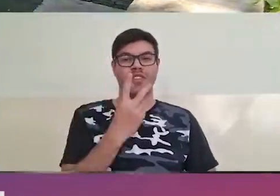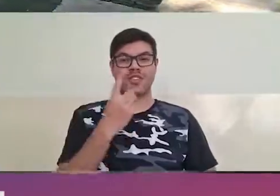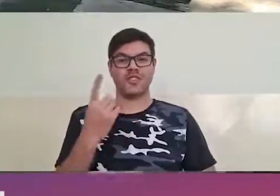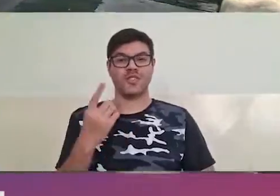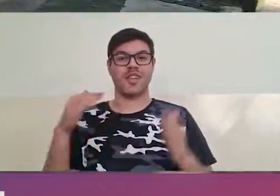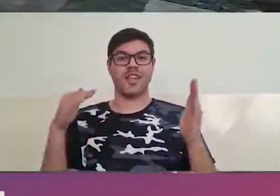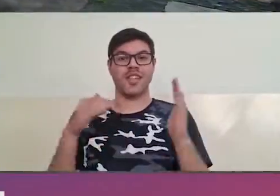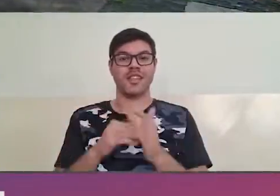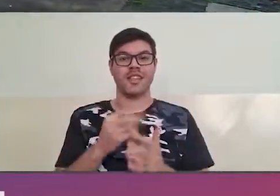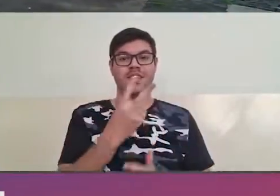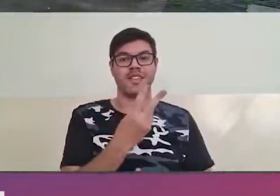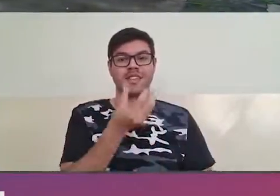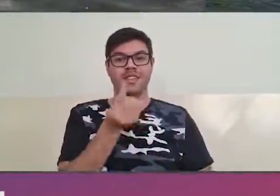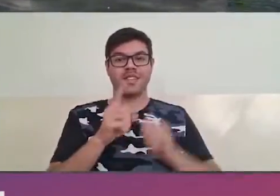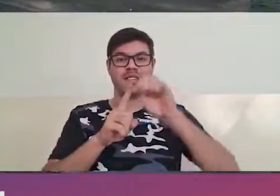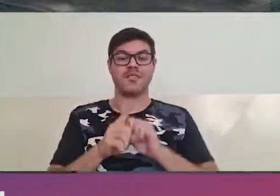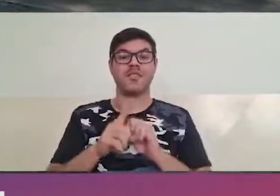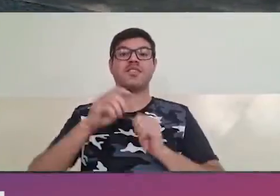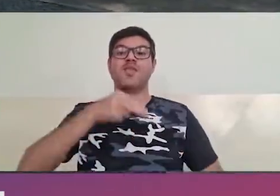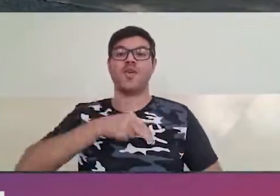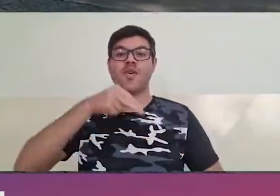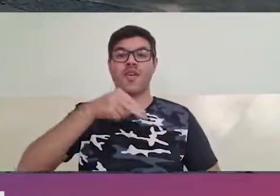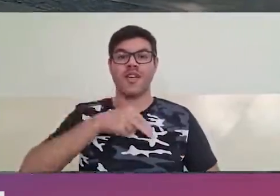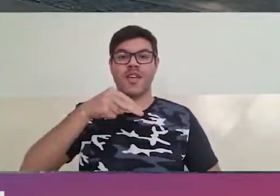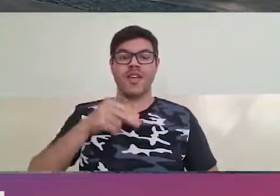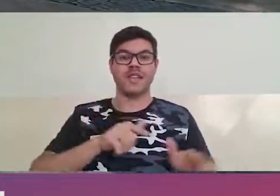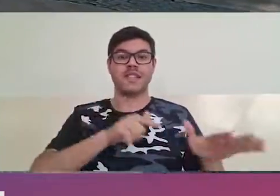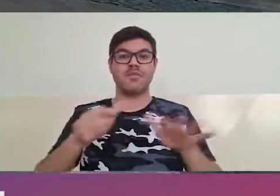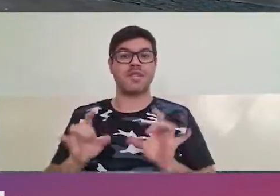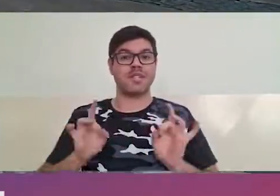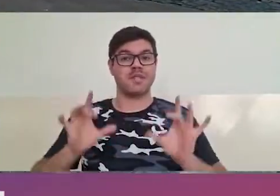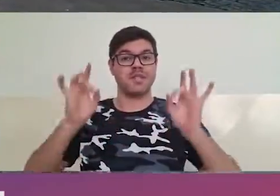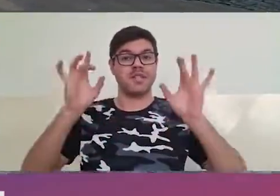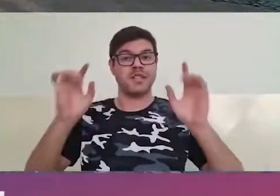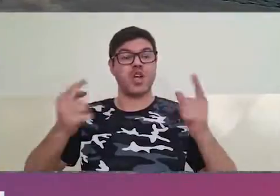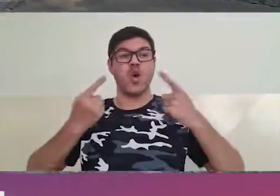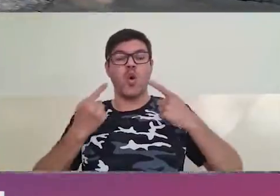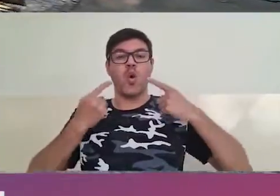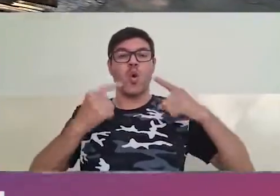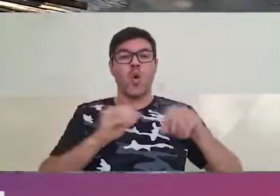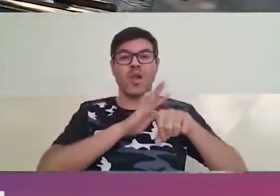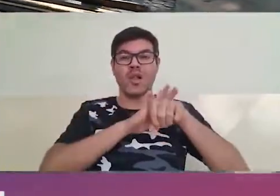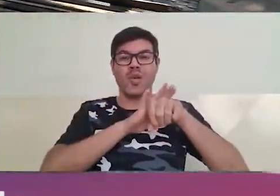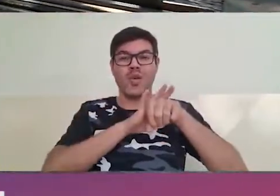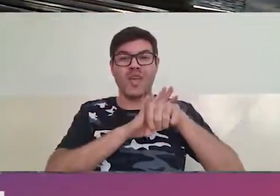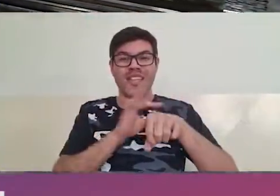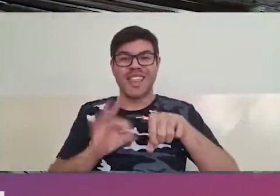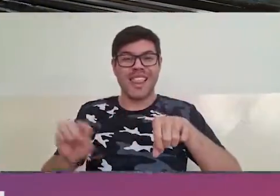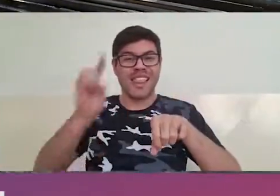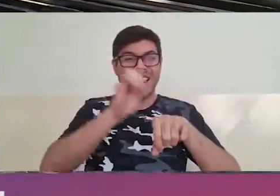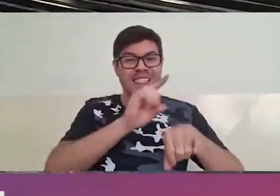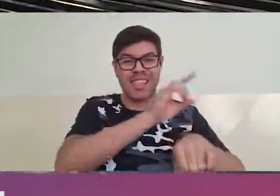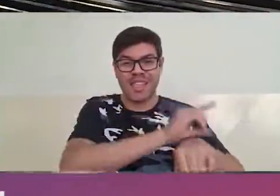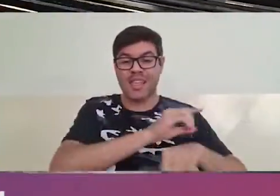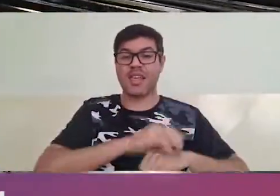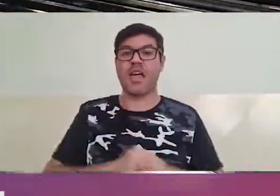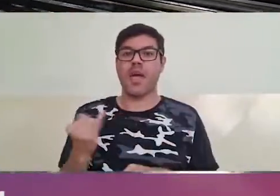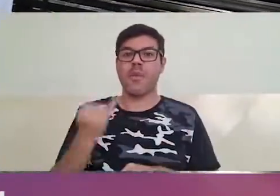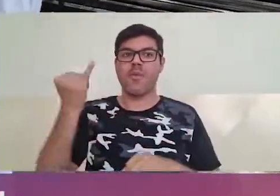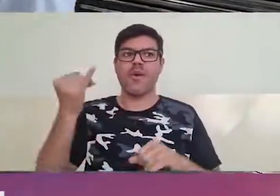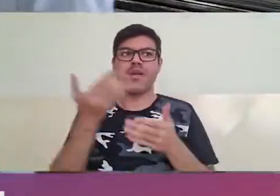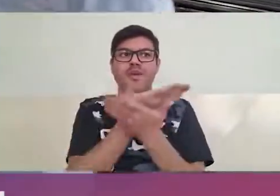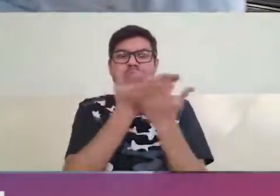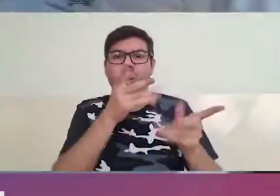De 21 a 26 de novembro acontece a Semana Estadual de Mobilização contra o Aedes aegypti. E para reforçar